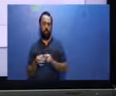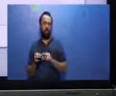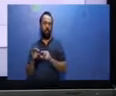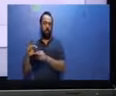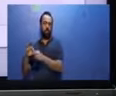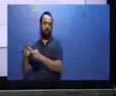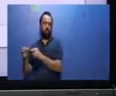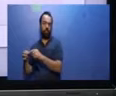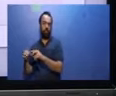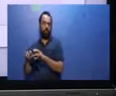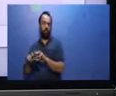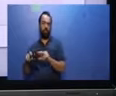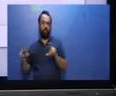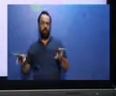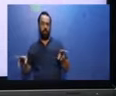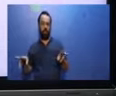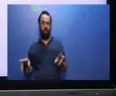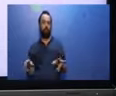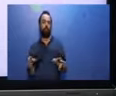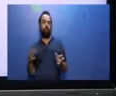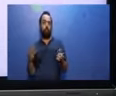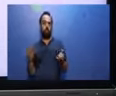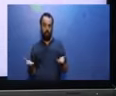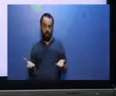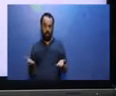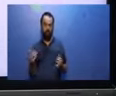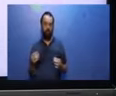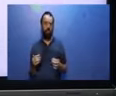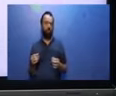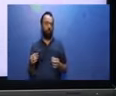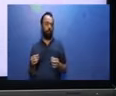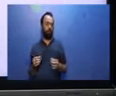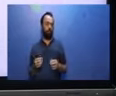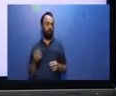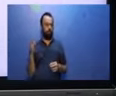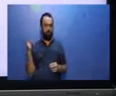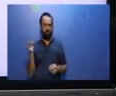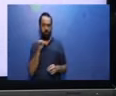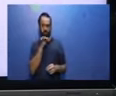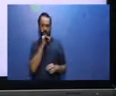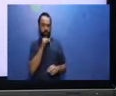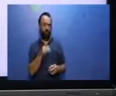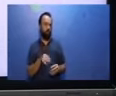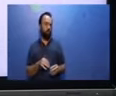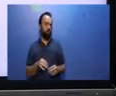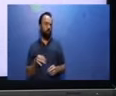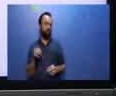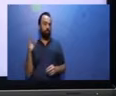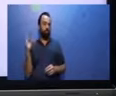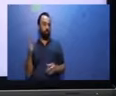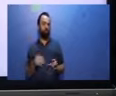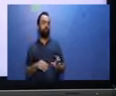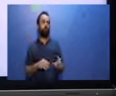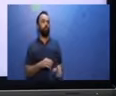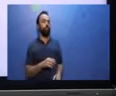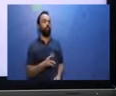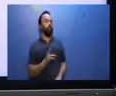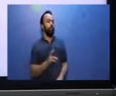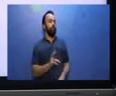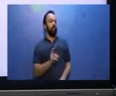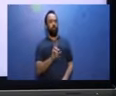que é a conservação das massas bom então aqui um outro exemplo nós temos 24g de